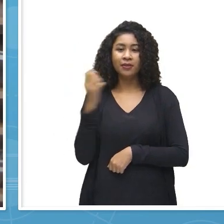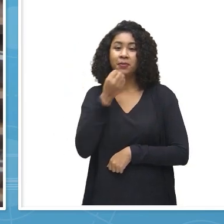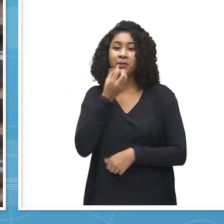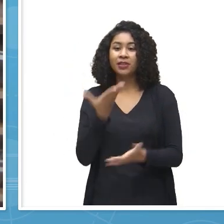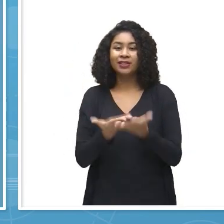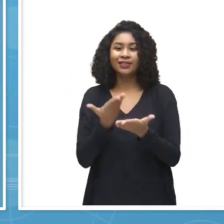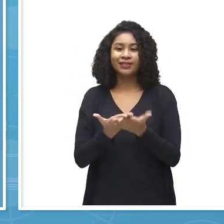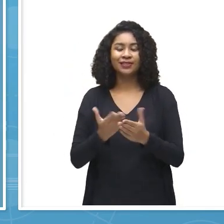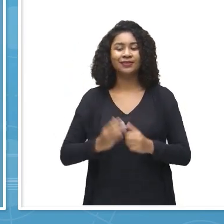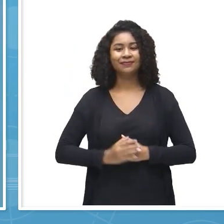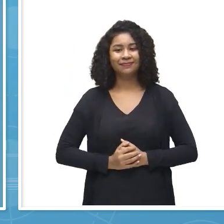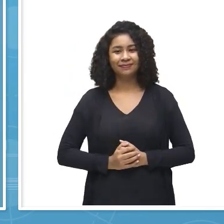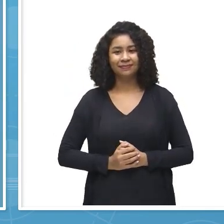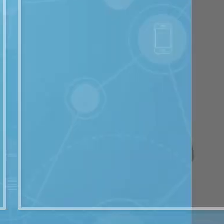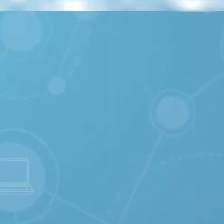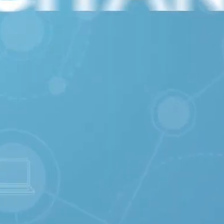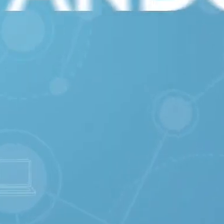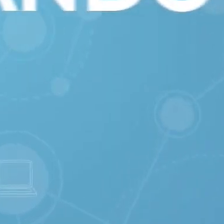vocês.